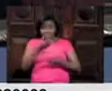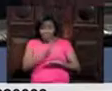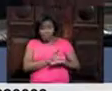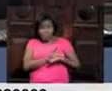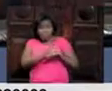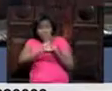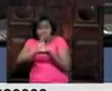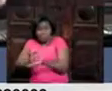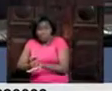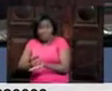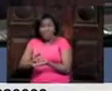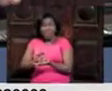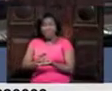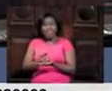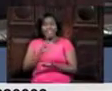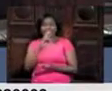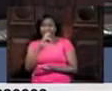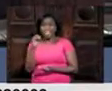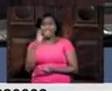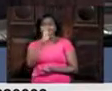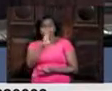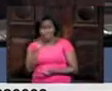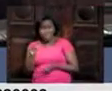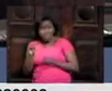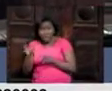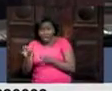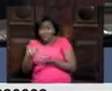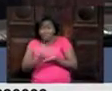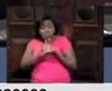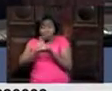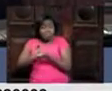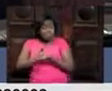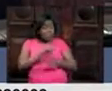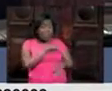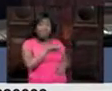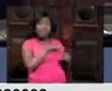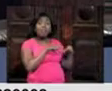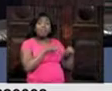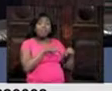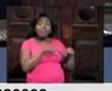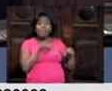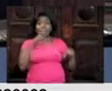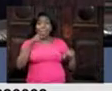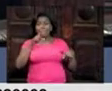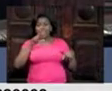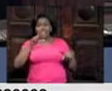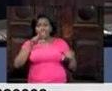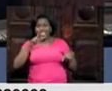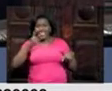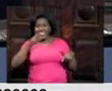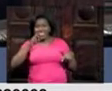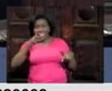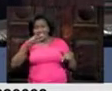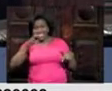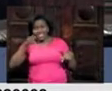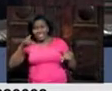para dar lastro aos 10% do PIB da educação que se espera investir até 2024, daqui a pouco, daqui a 8